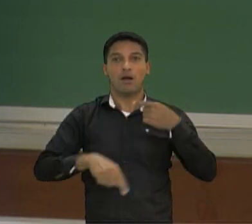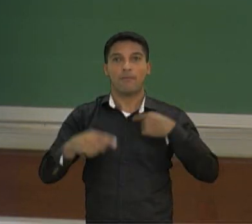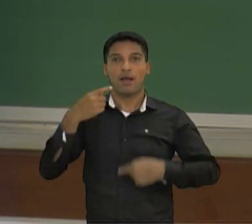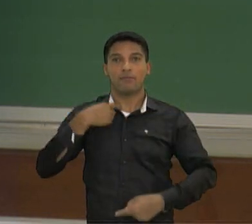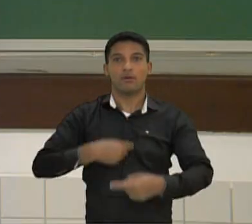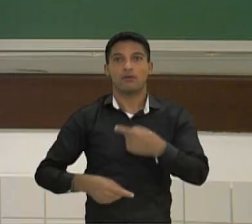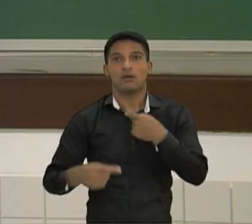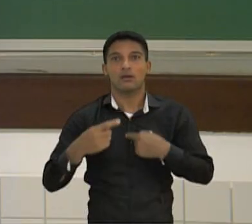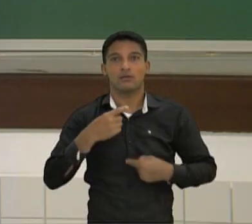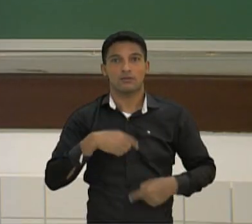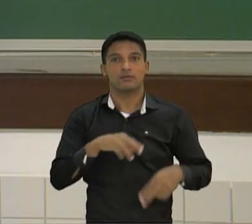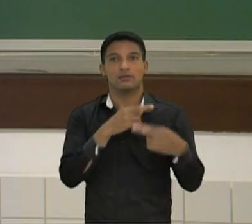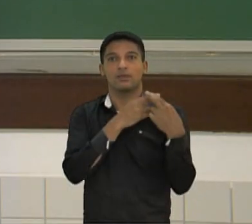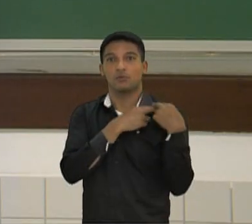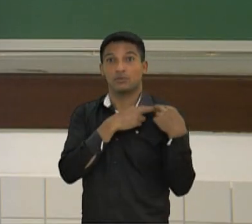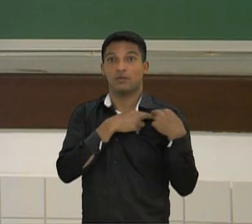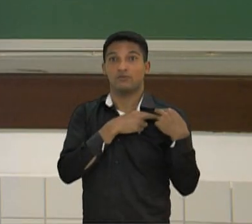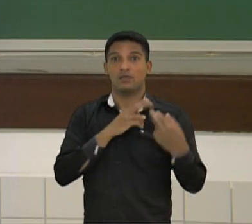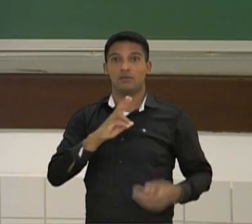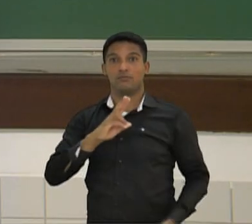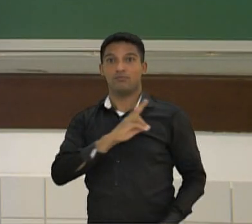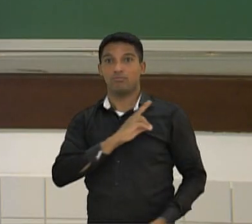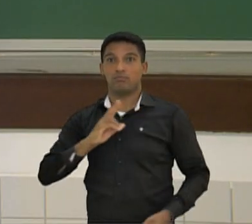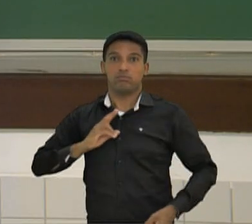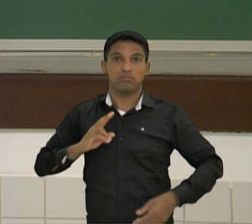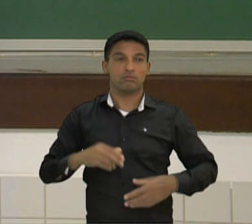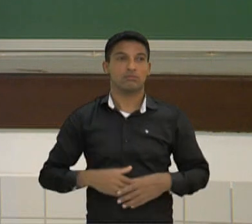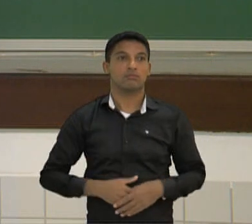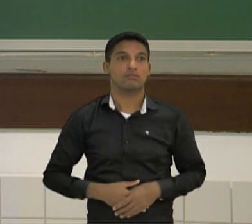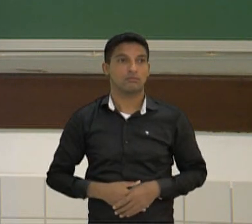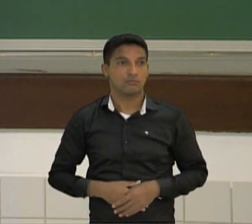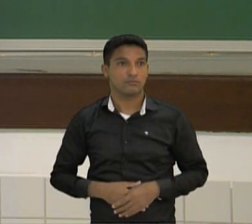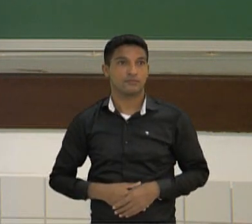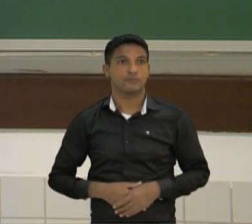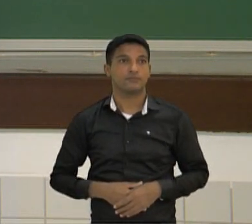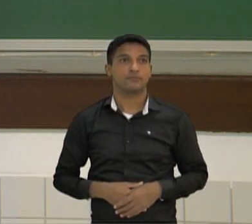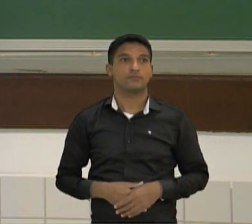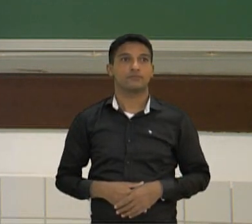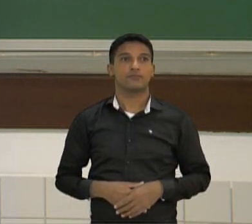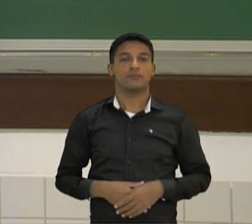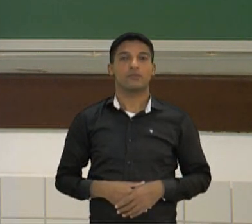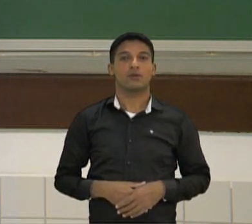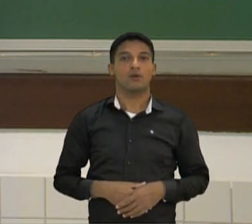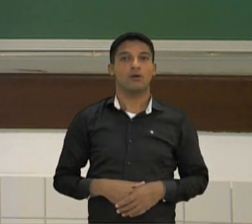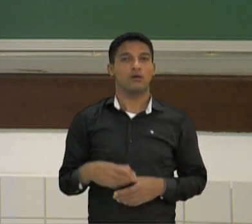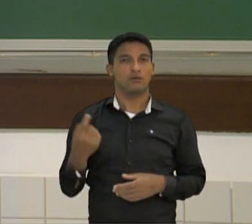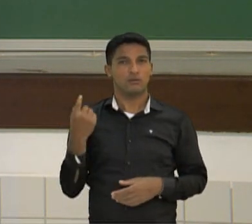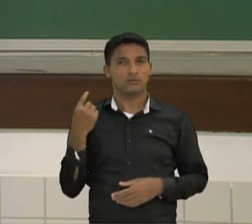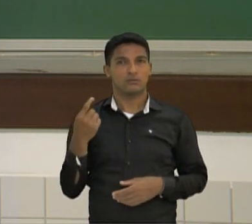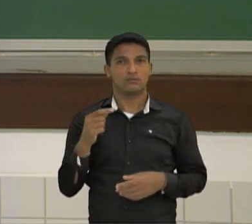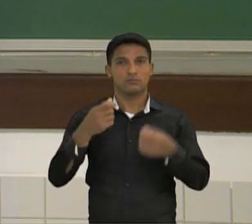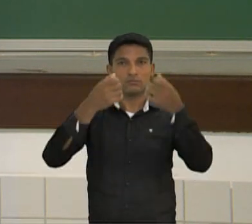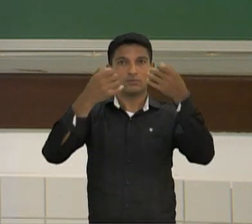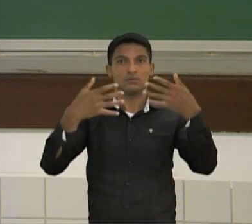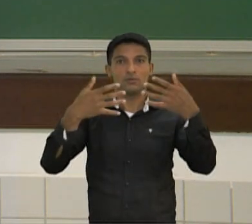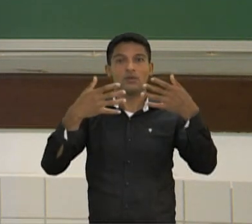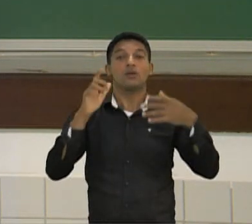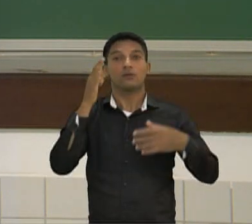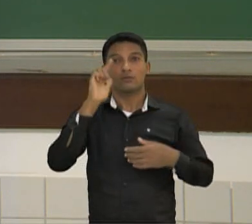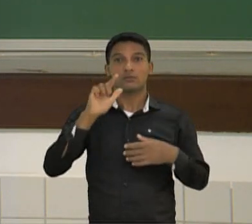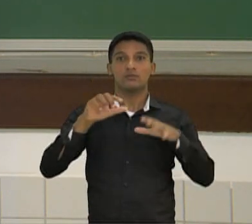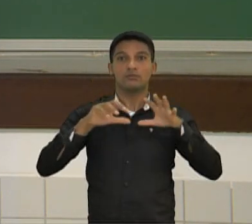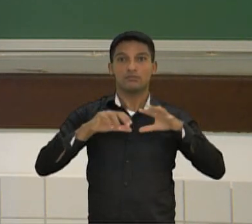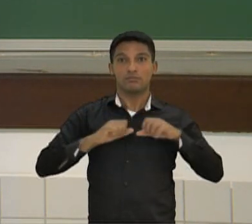notem, aquela equação que a gente viu no início, nós conseguimos absorver a glicose pelo sistema digestório, a partir da